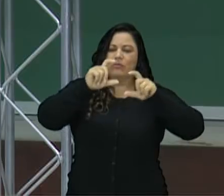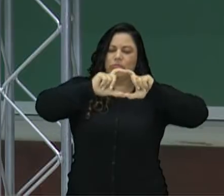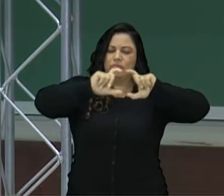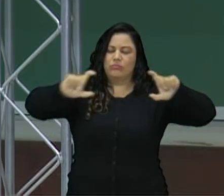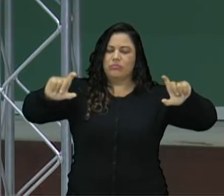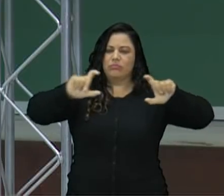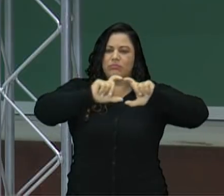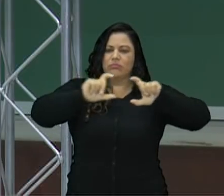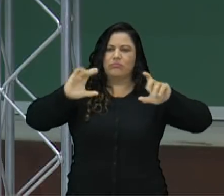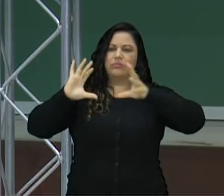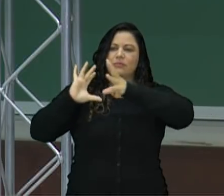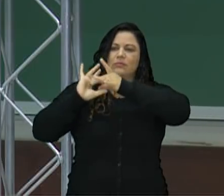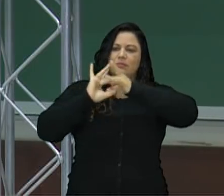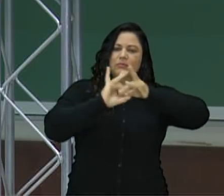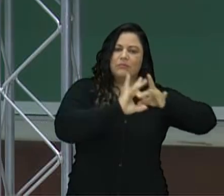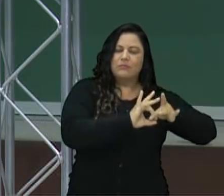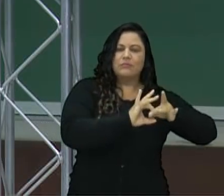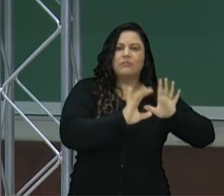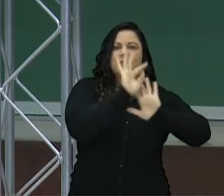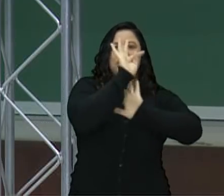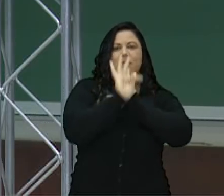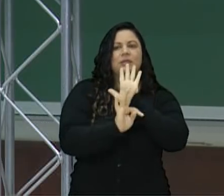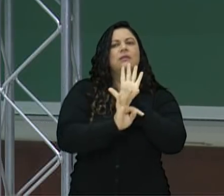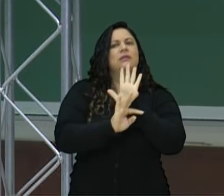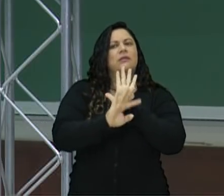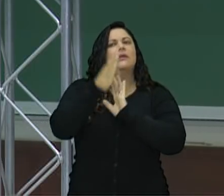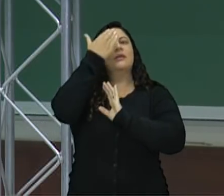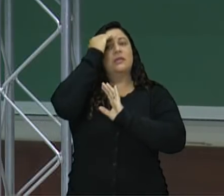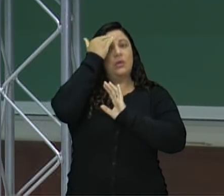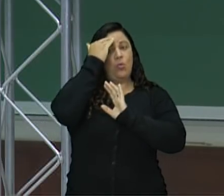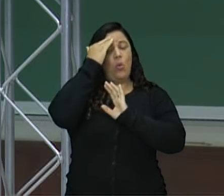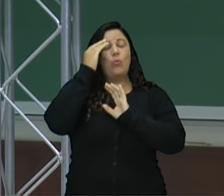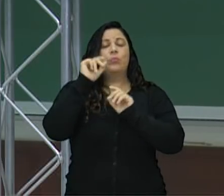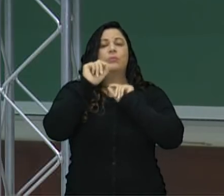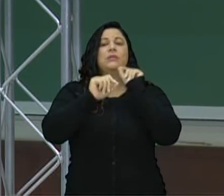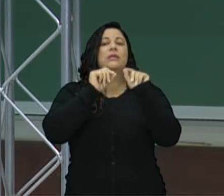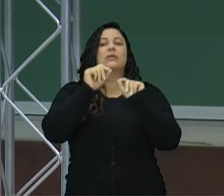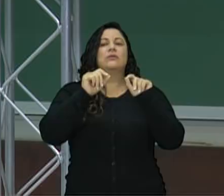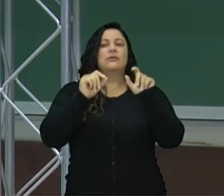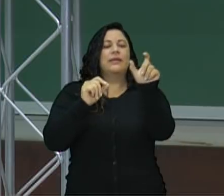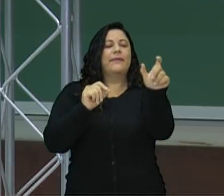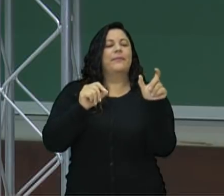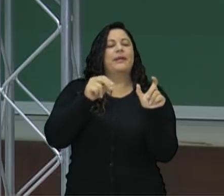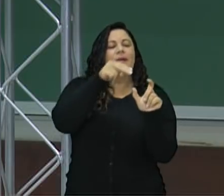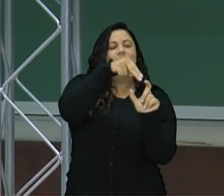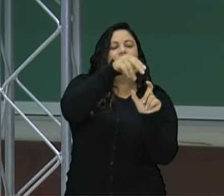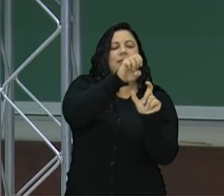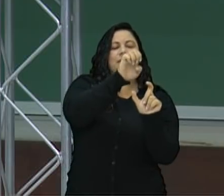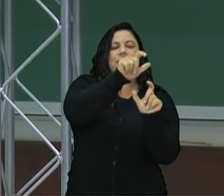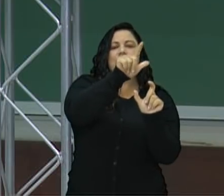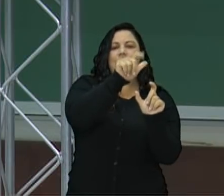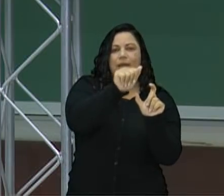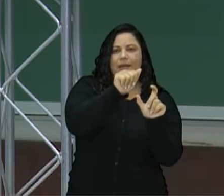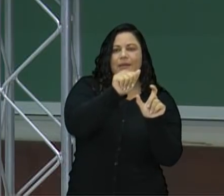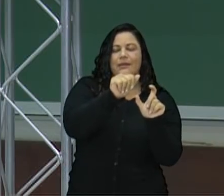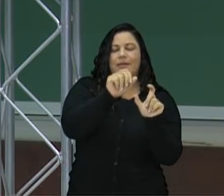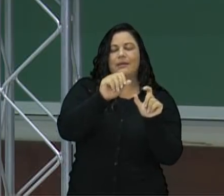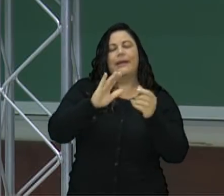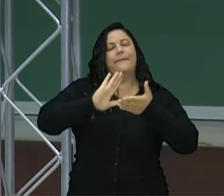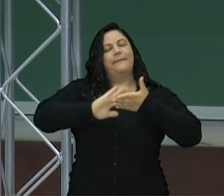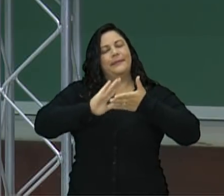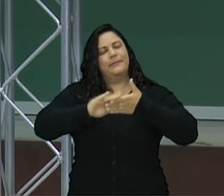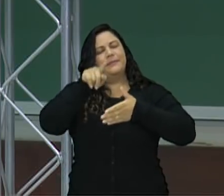perspectiva de coerência textual, a gente compreende que se refere à aparência, ok? Parabéns para quem